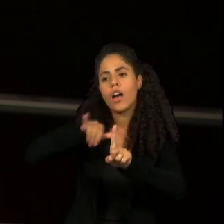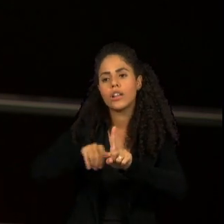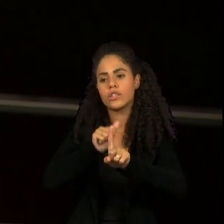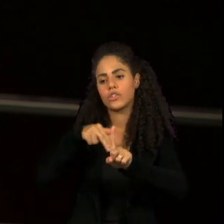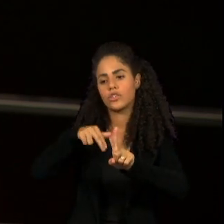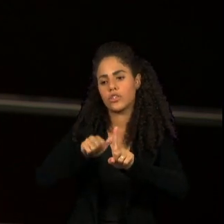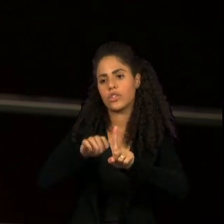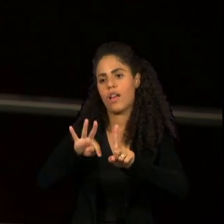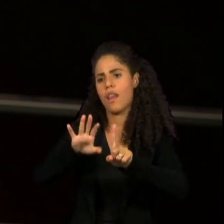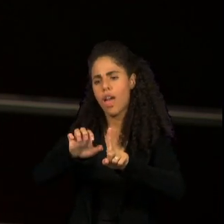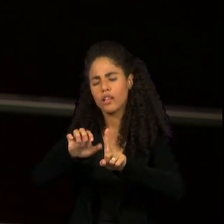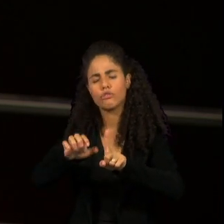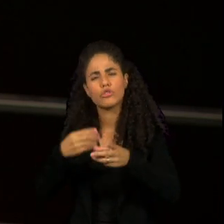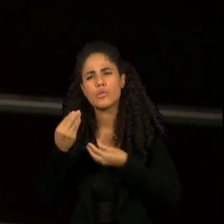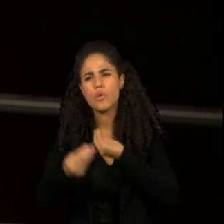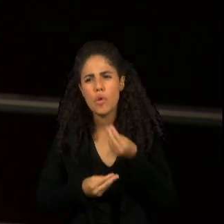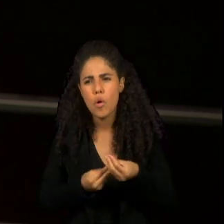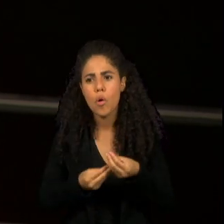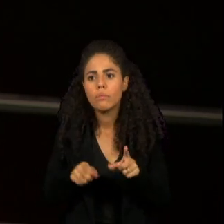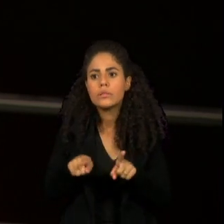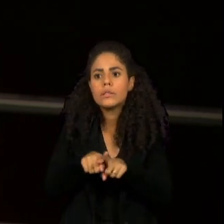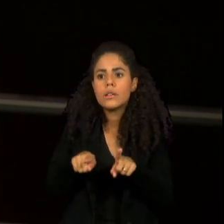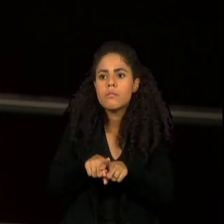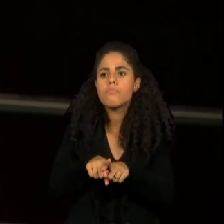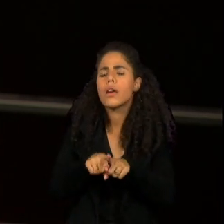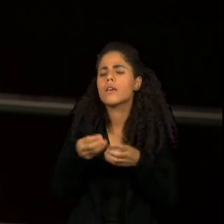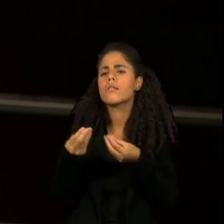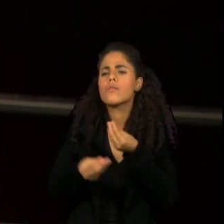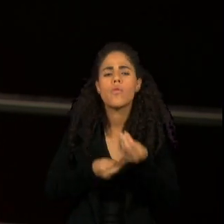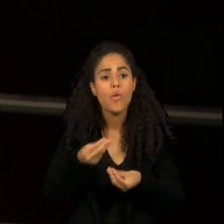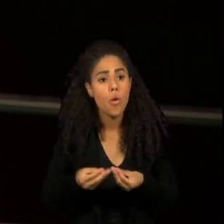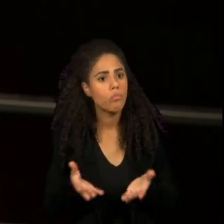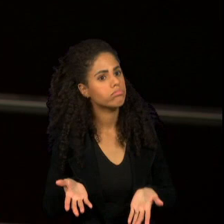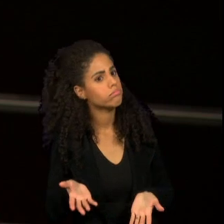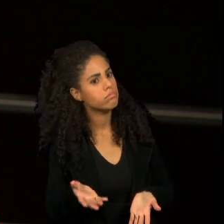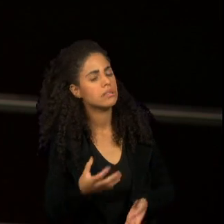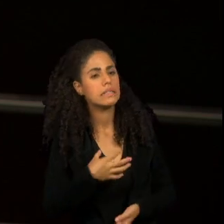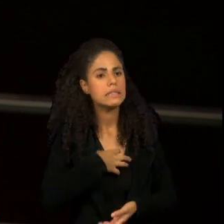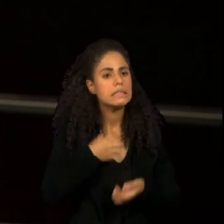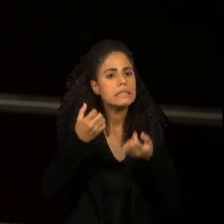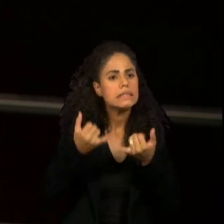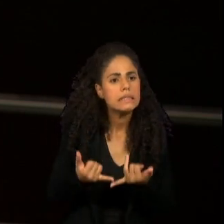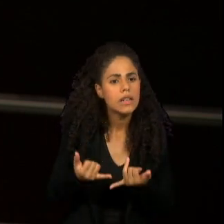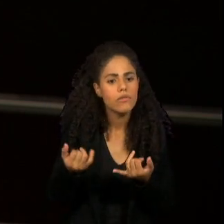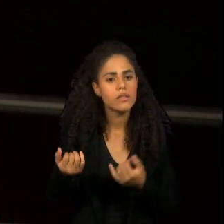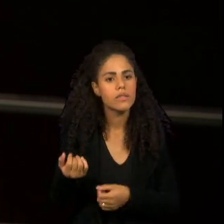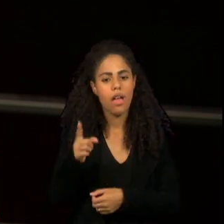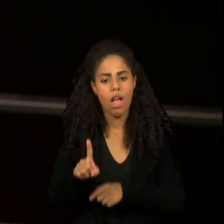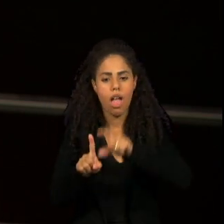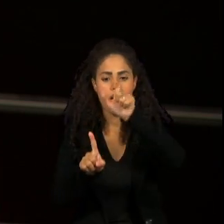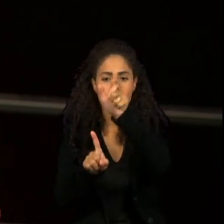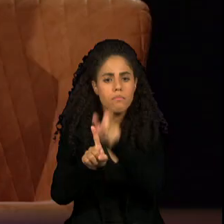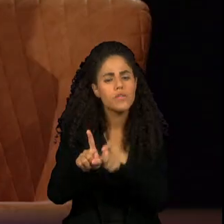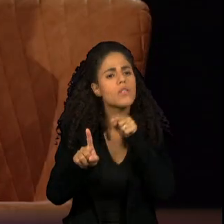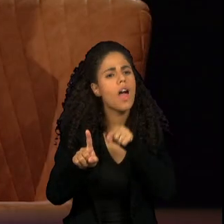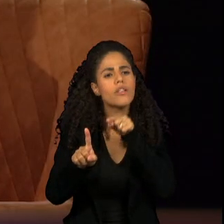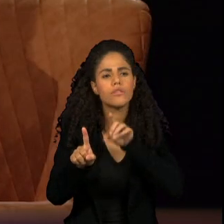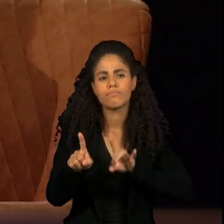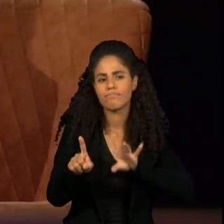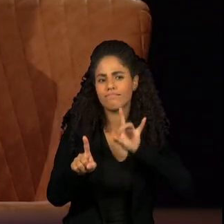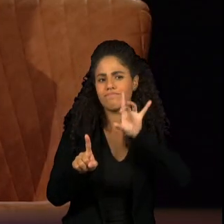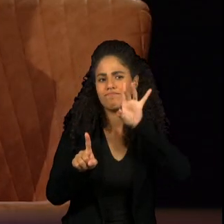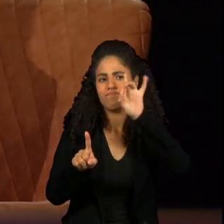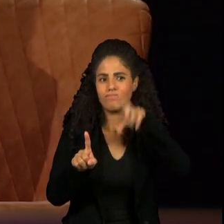faz a Ângela Carne e Osso no filme A Mulher de Todos, que aliás você costuma dizer que é a sua personagem predileta. Sem dúvida.